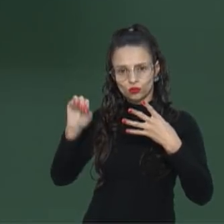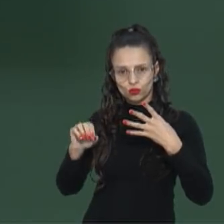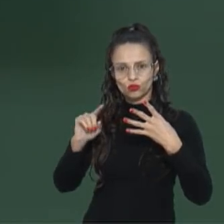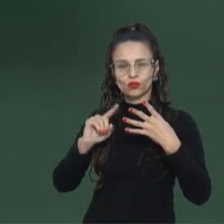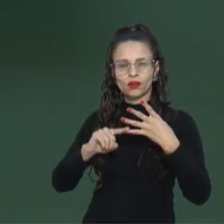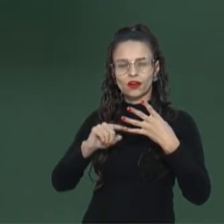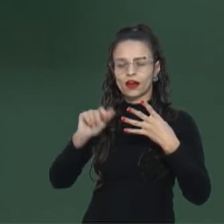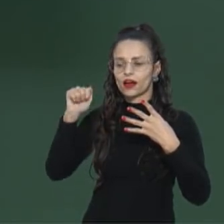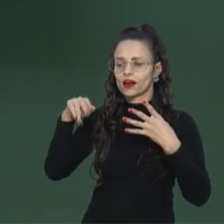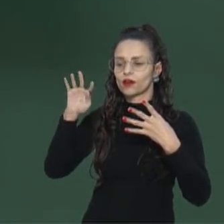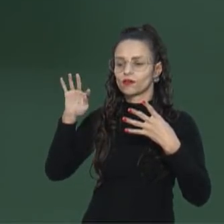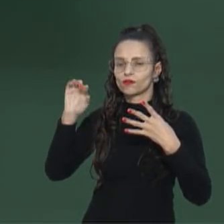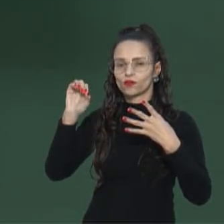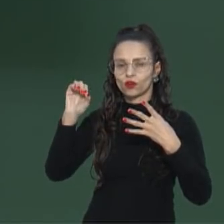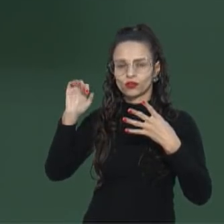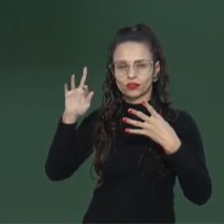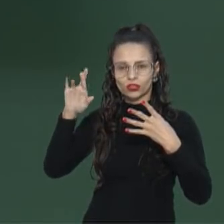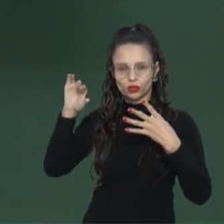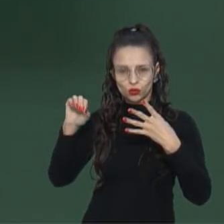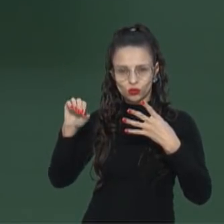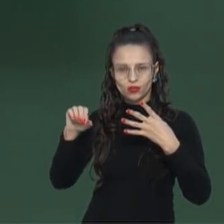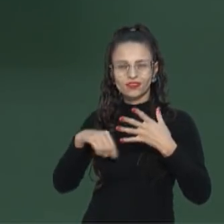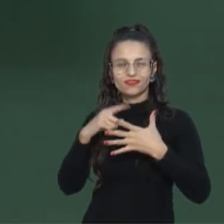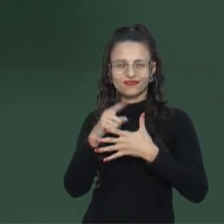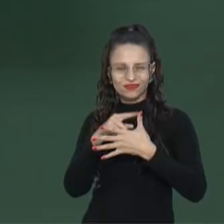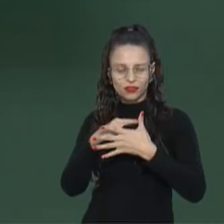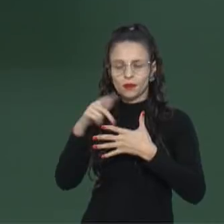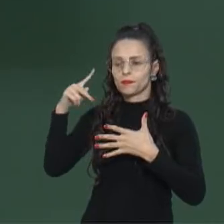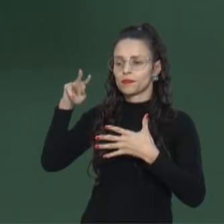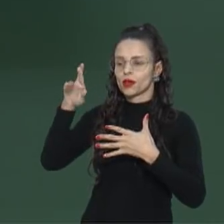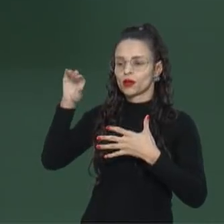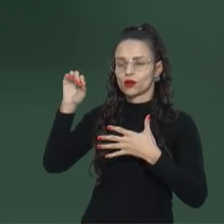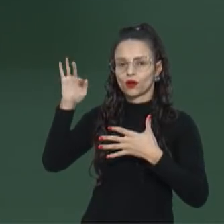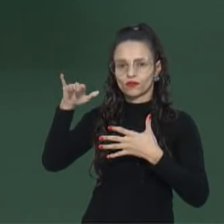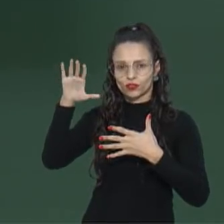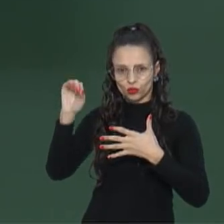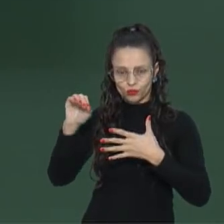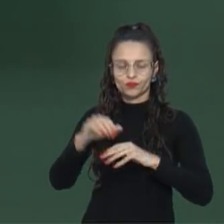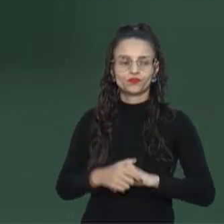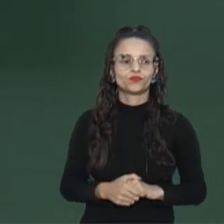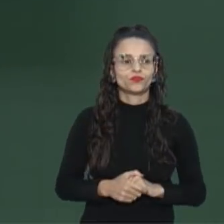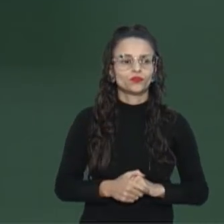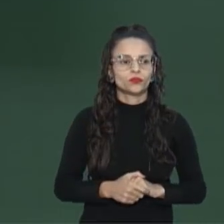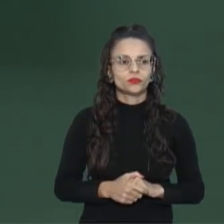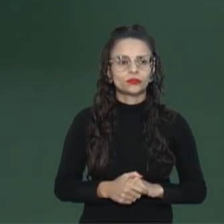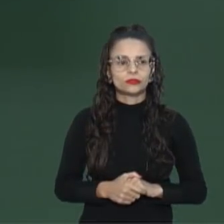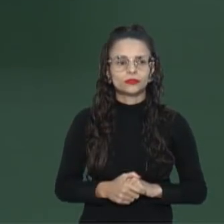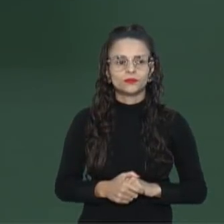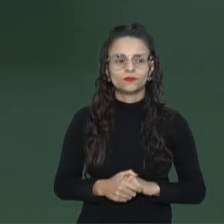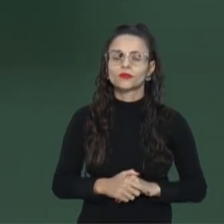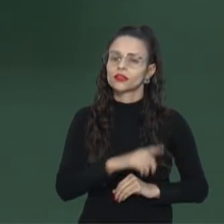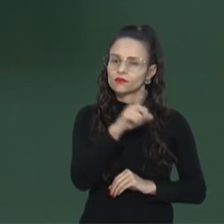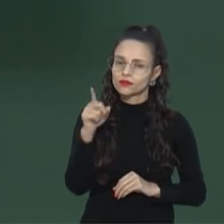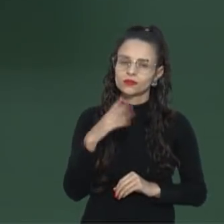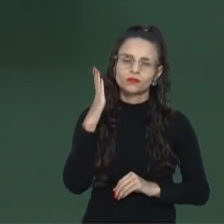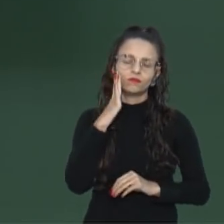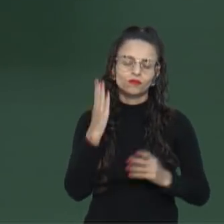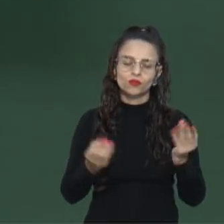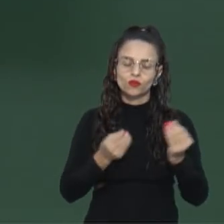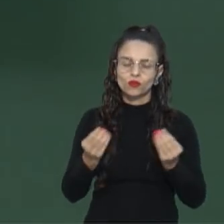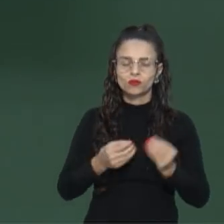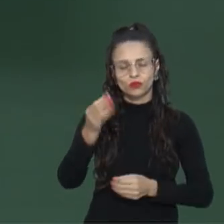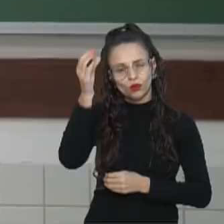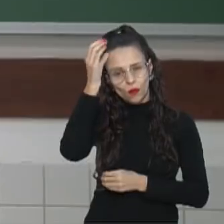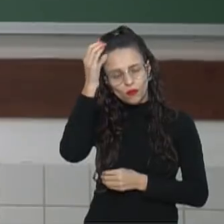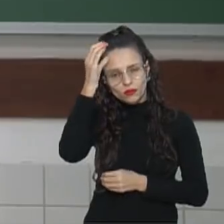os peróxidos. Feito? Tem os óxidos mistos, que são dois óxidos juntos. Sabedoria no uso dos recursos naturais, principalmente